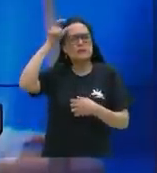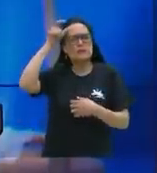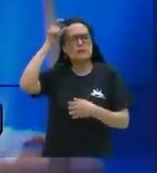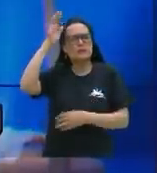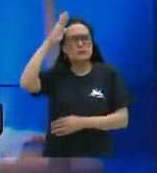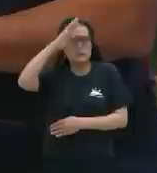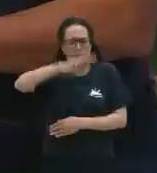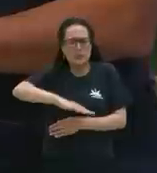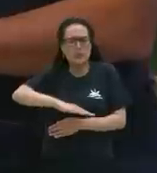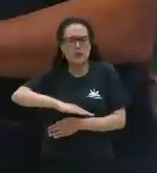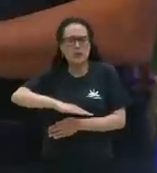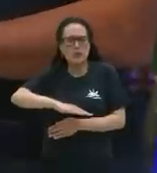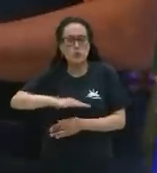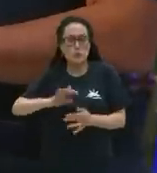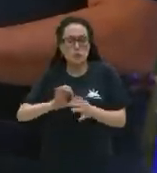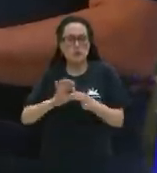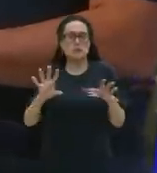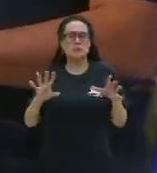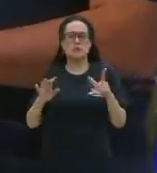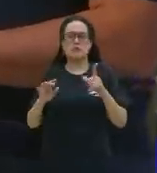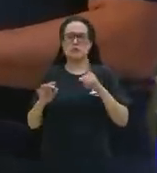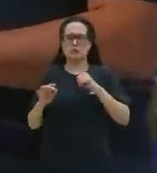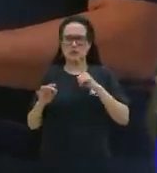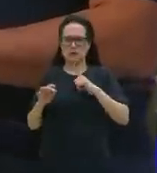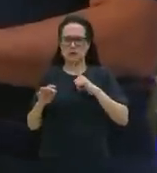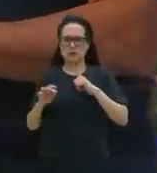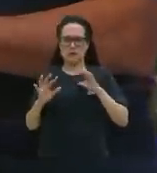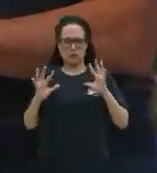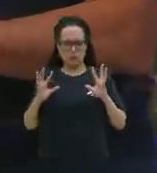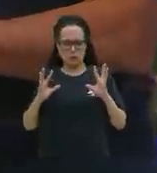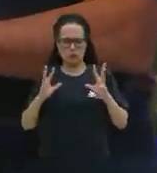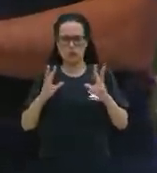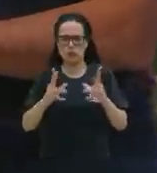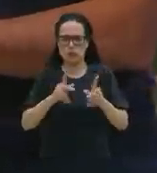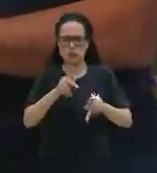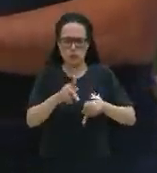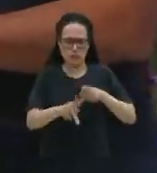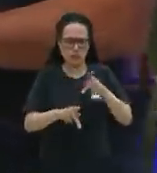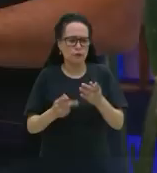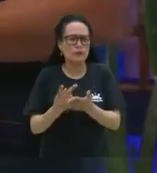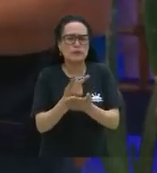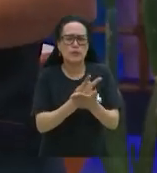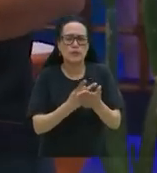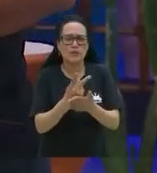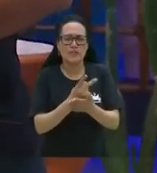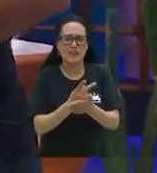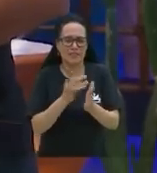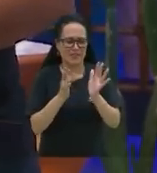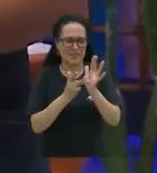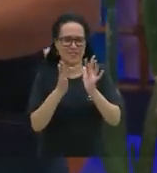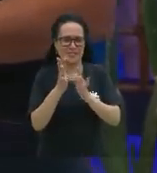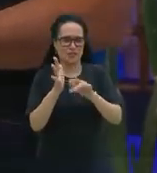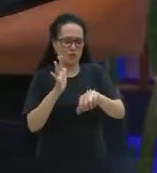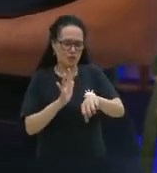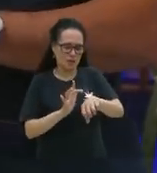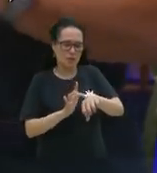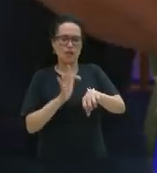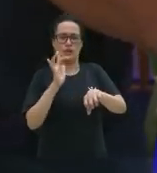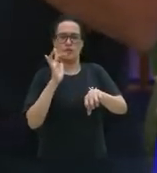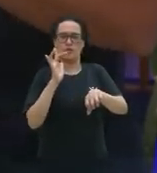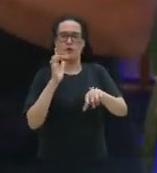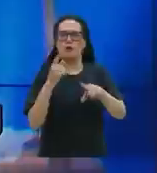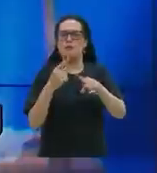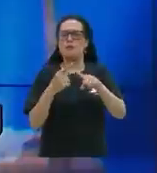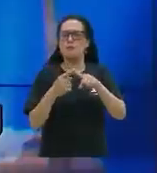livres, e todo o povo procurava tocá-lo, pois dele saía